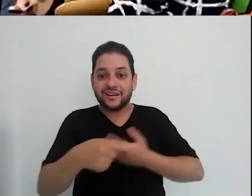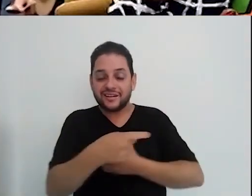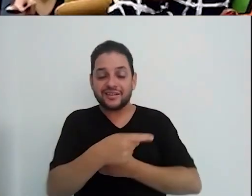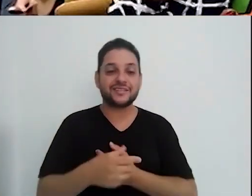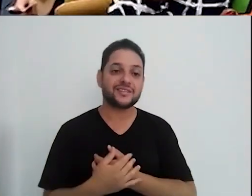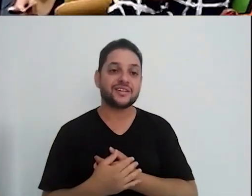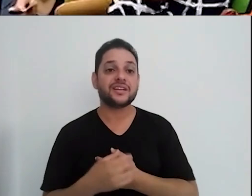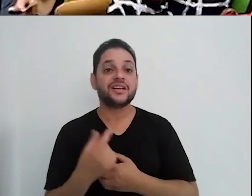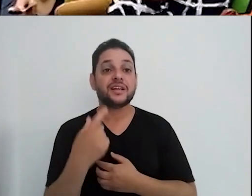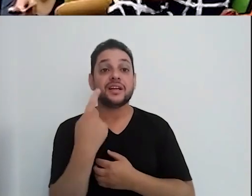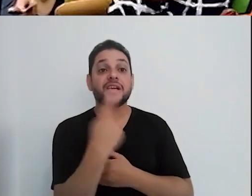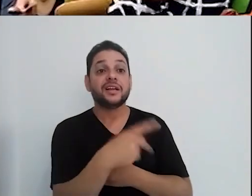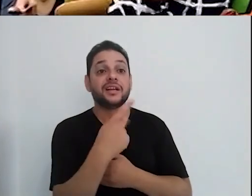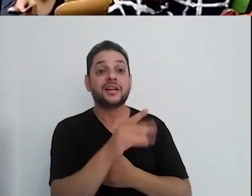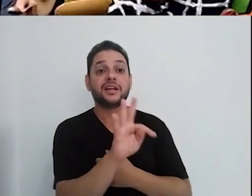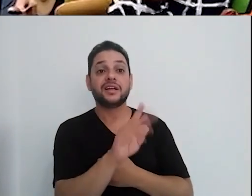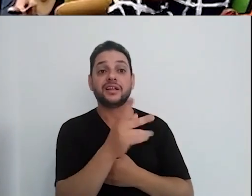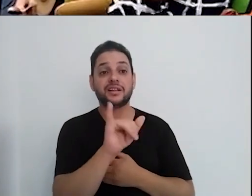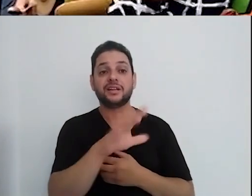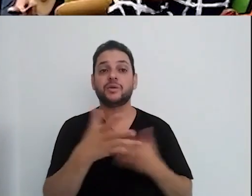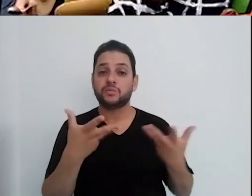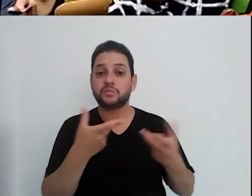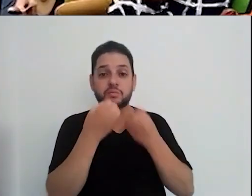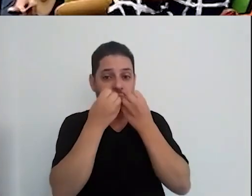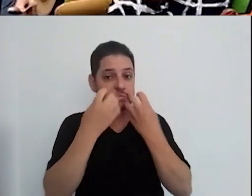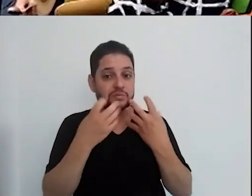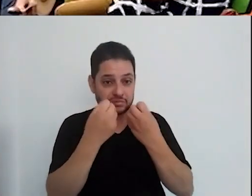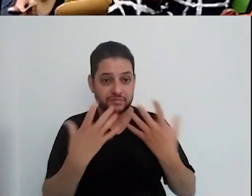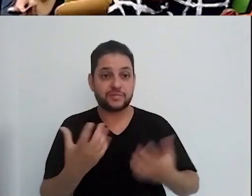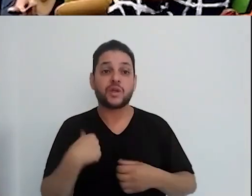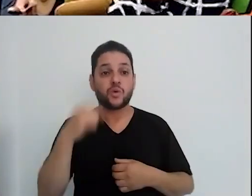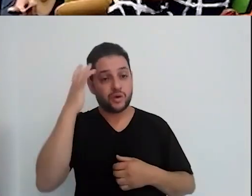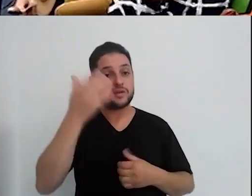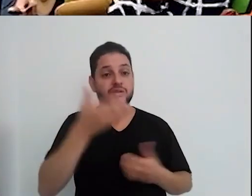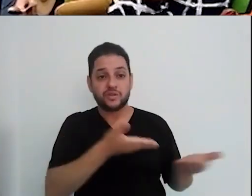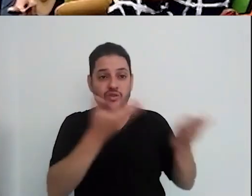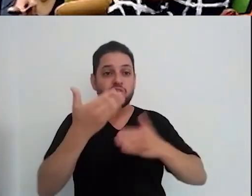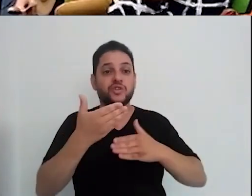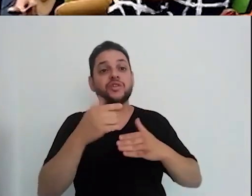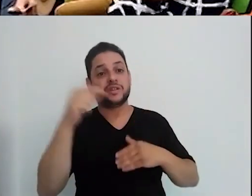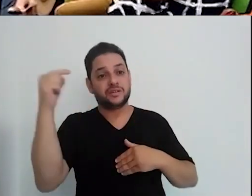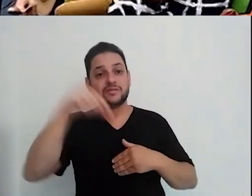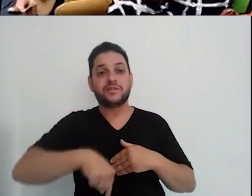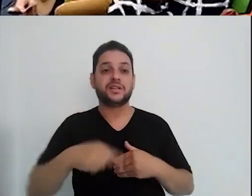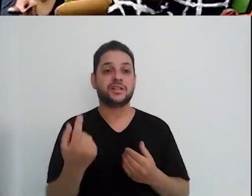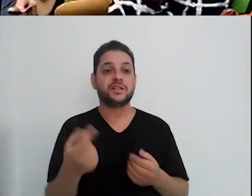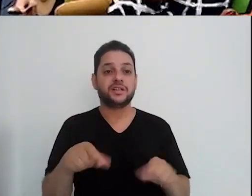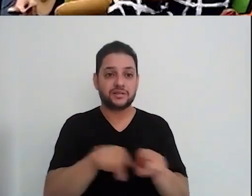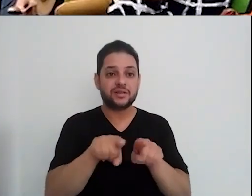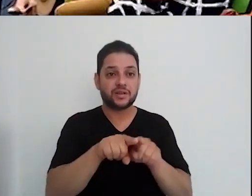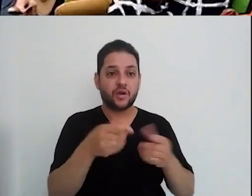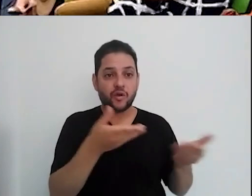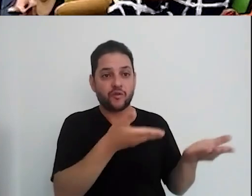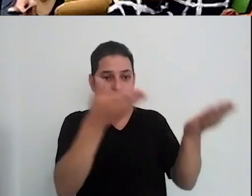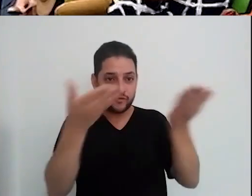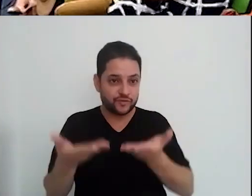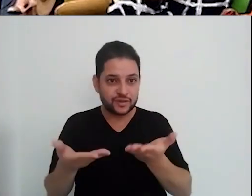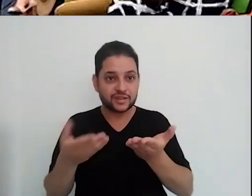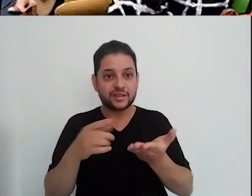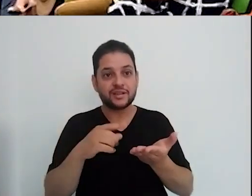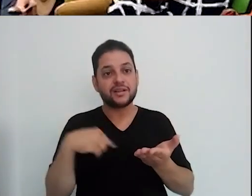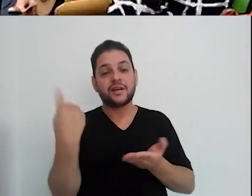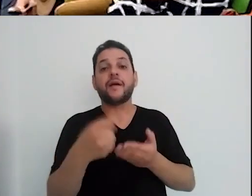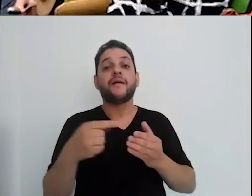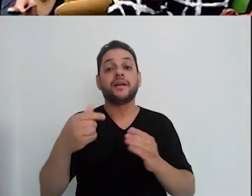acho ele é muito bom, o Thiago, eu acho que ele vem, chama ele. E eu vou convidar todo mundo aqui a mandar história para